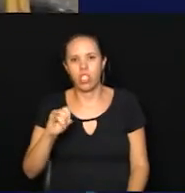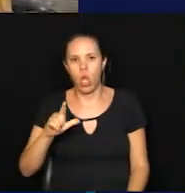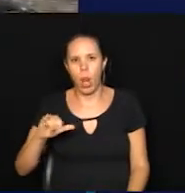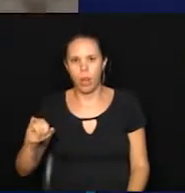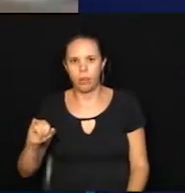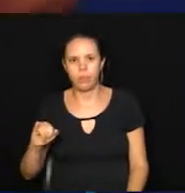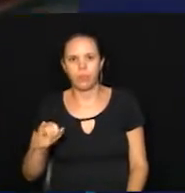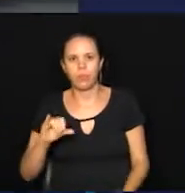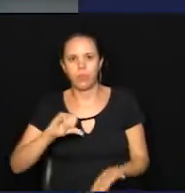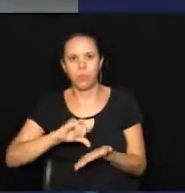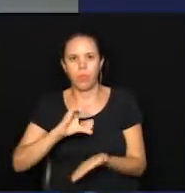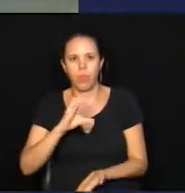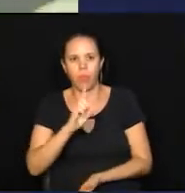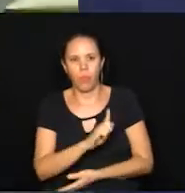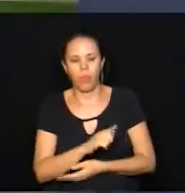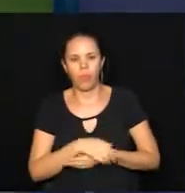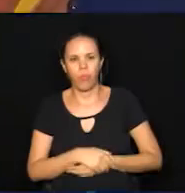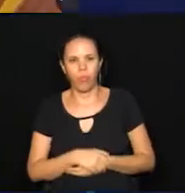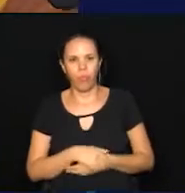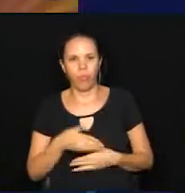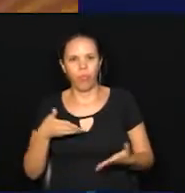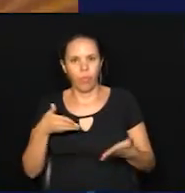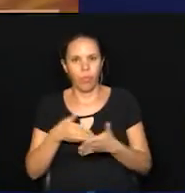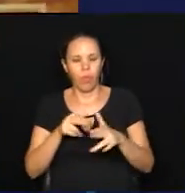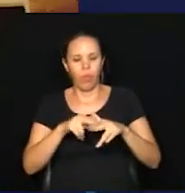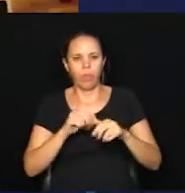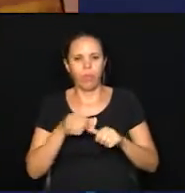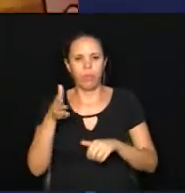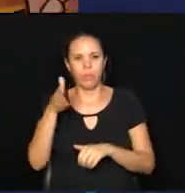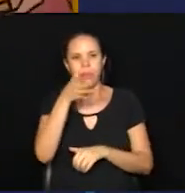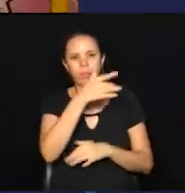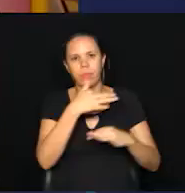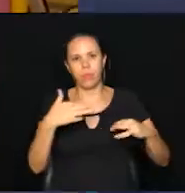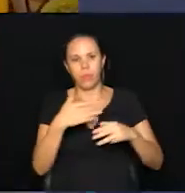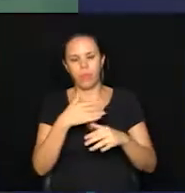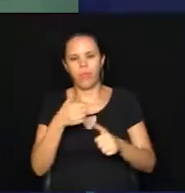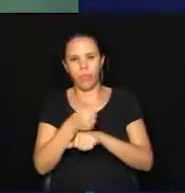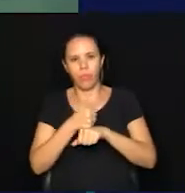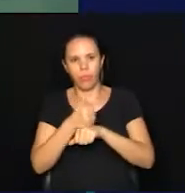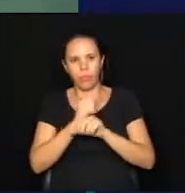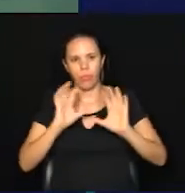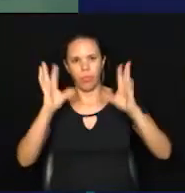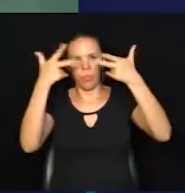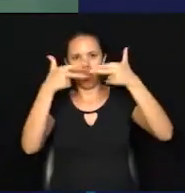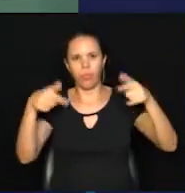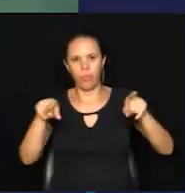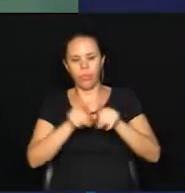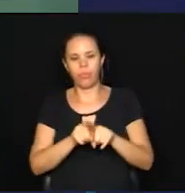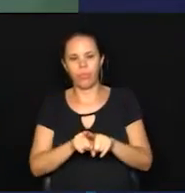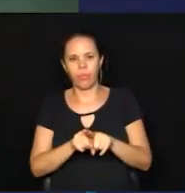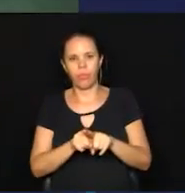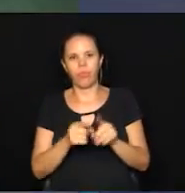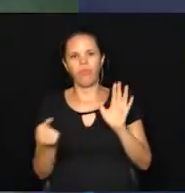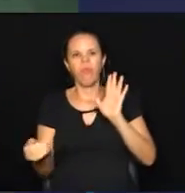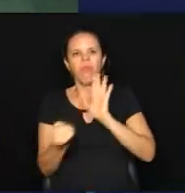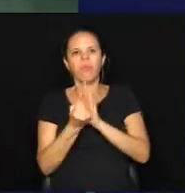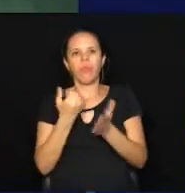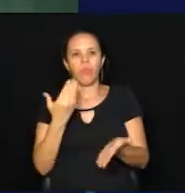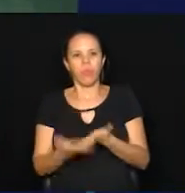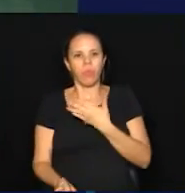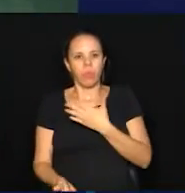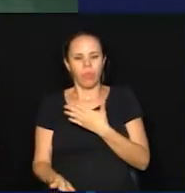Campo Grande. Com restrições de circulação, segmento de festas e eventos está registrando